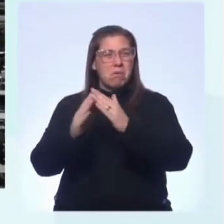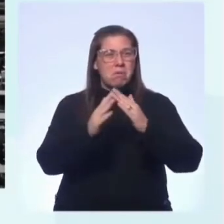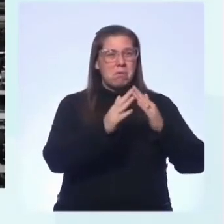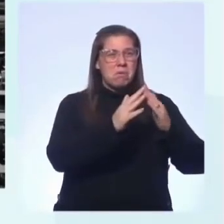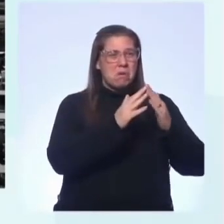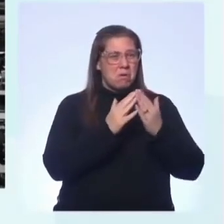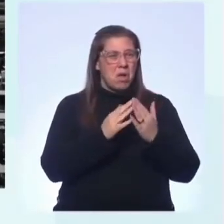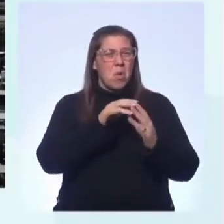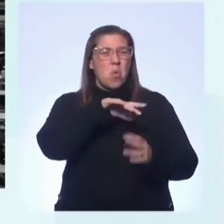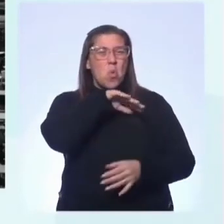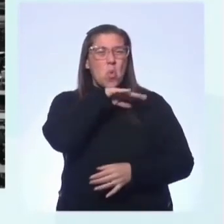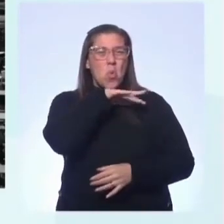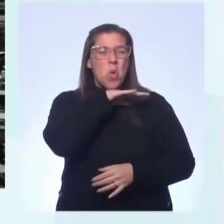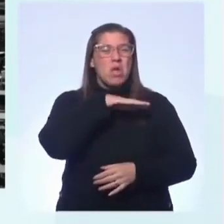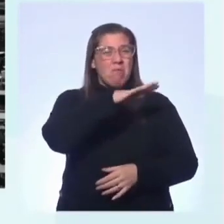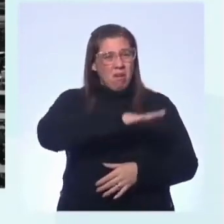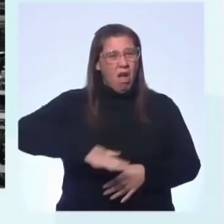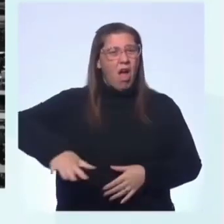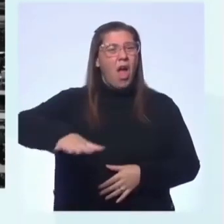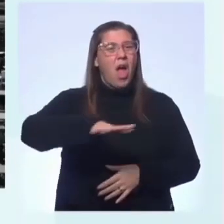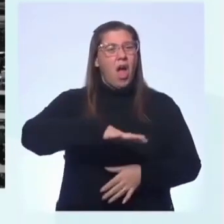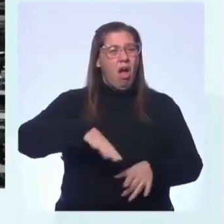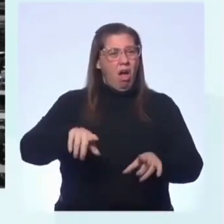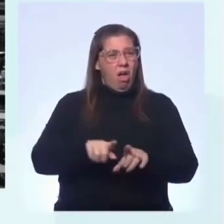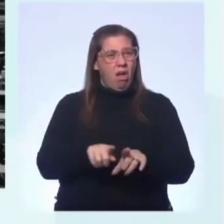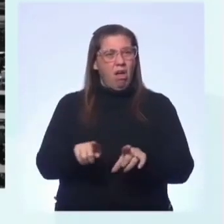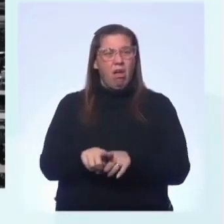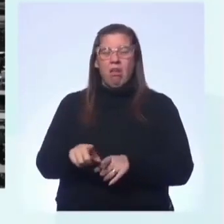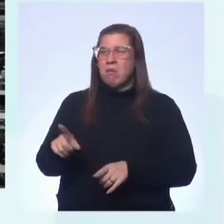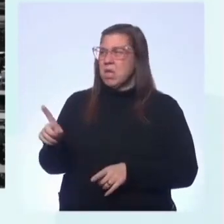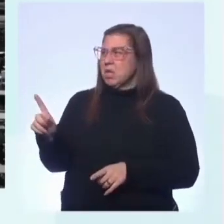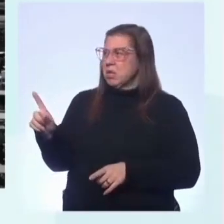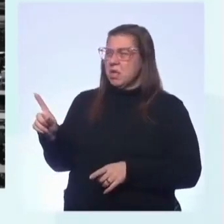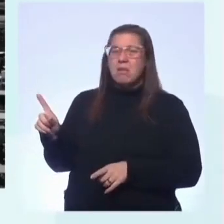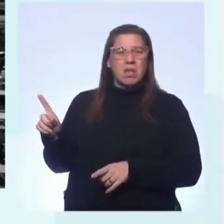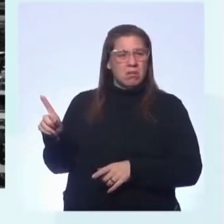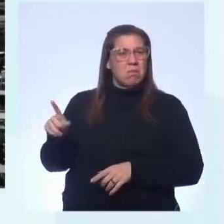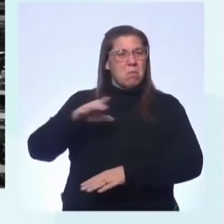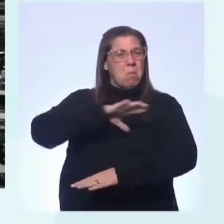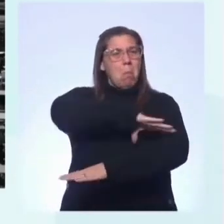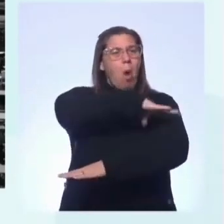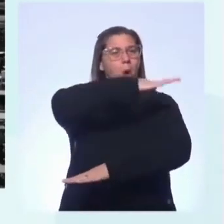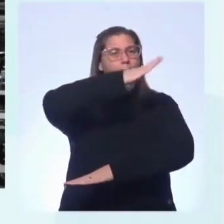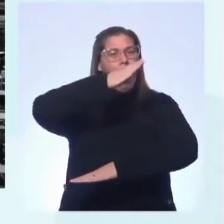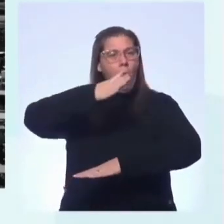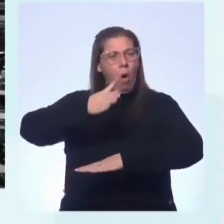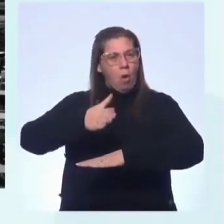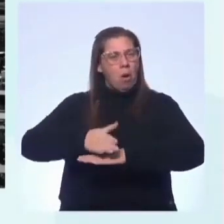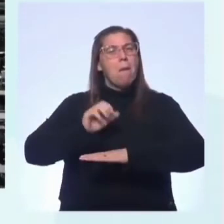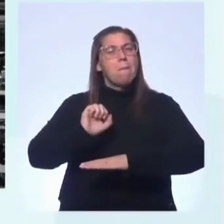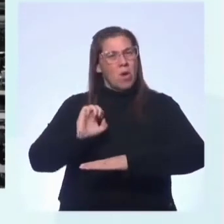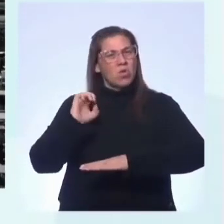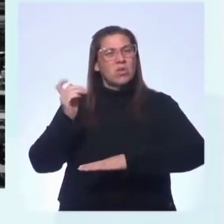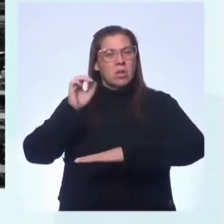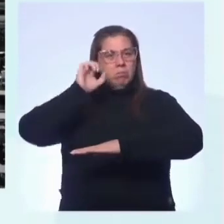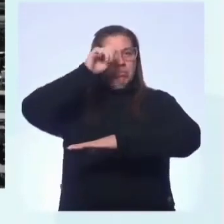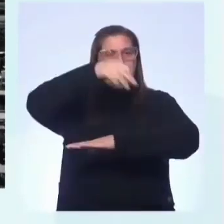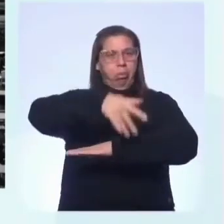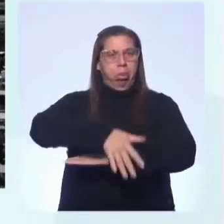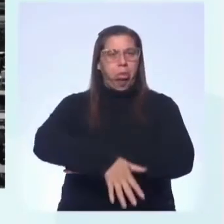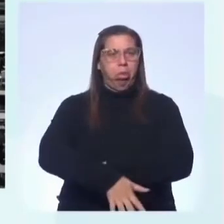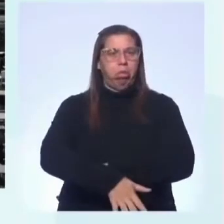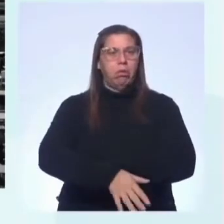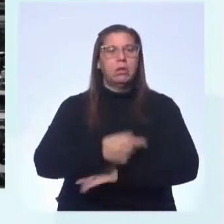precárias, né, e está em regiões elevadas, né? Então podem sofrer aí processos de deslizamento, porque